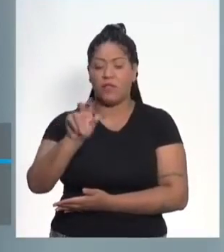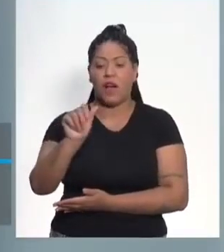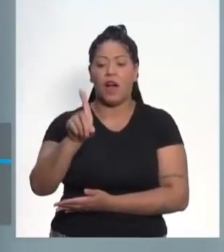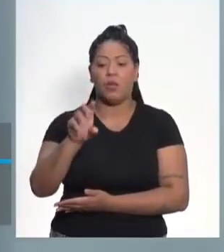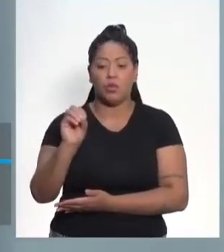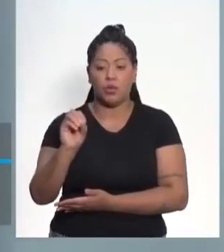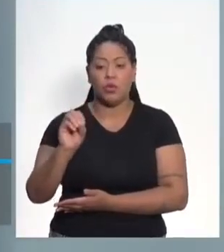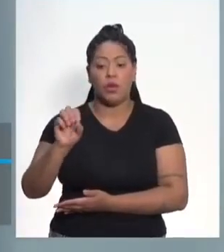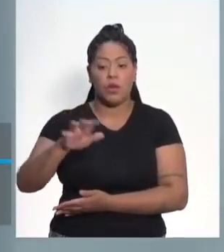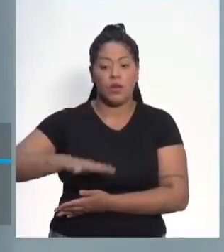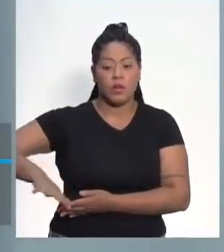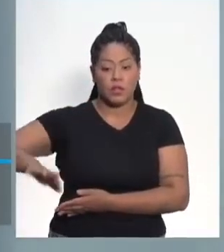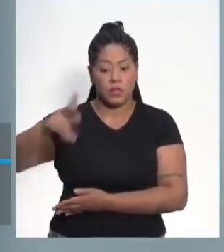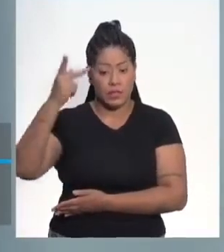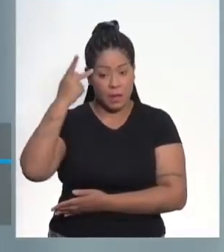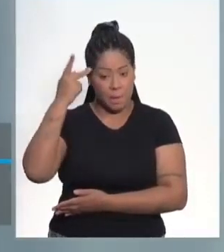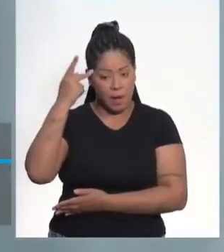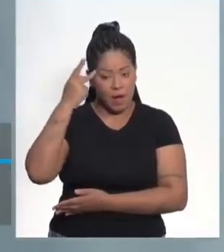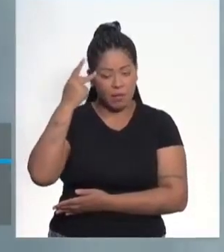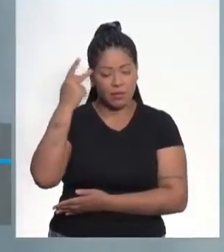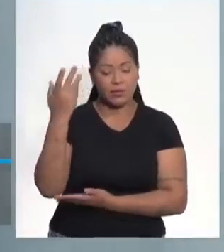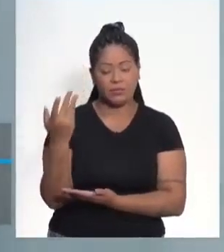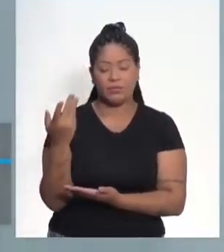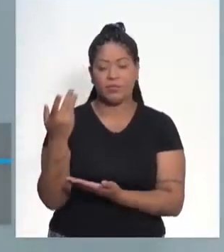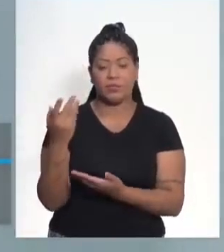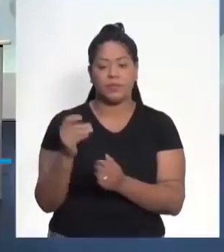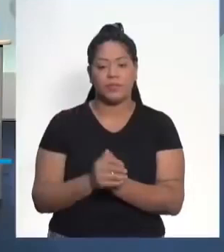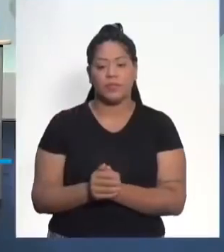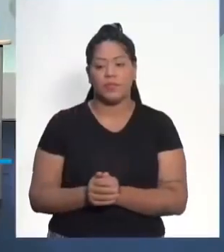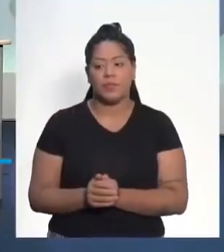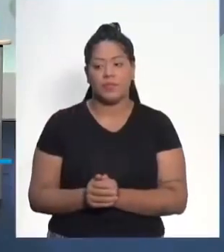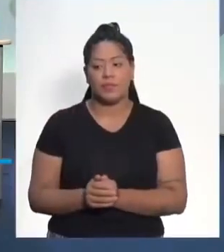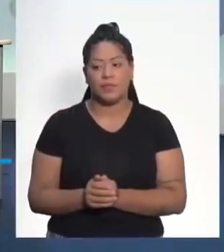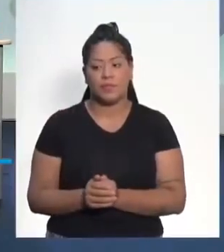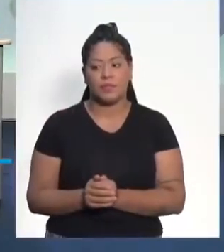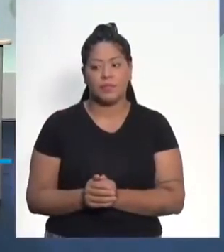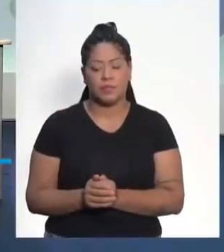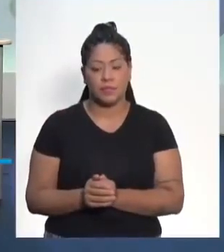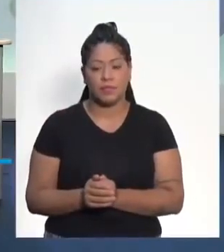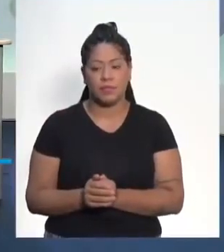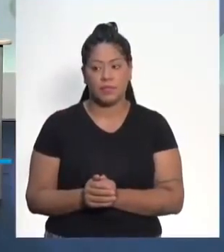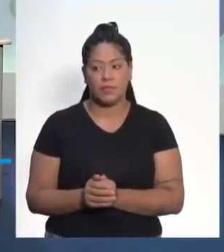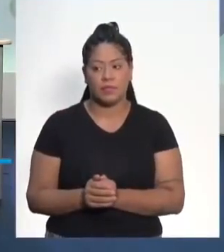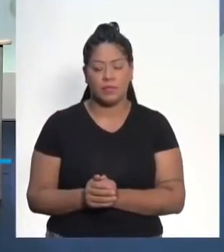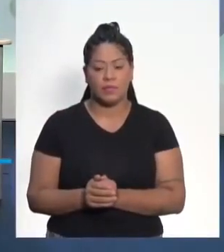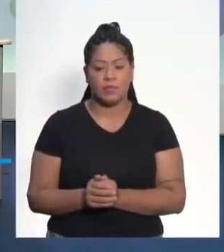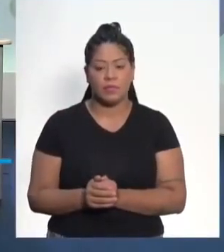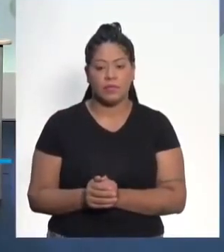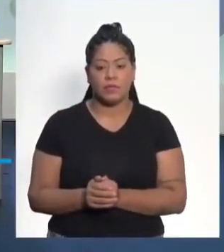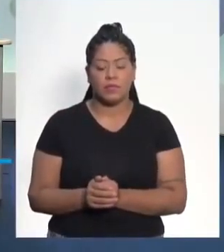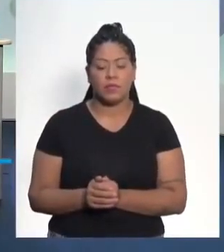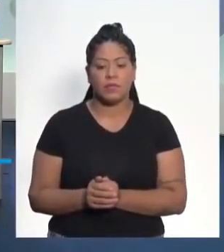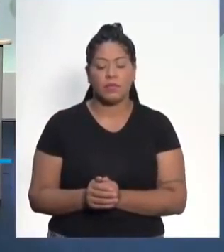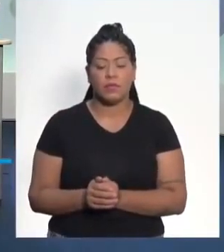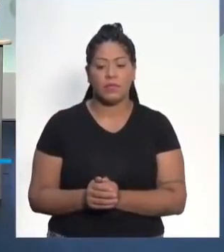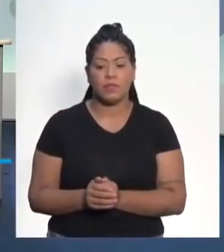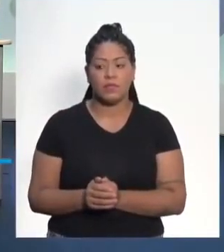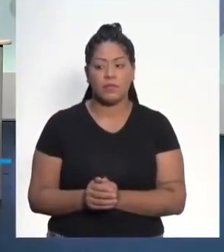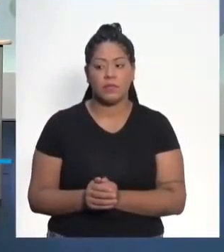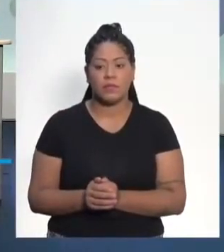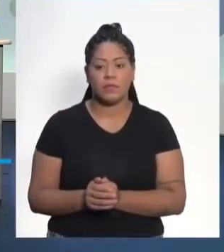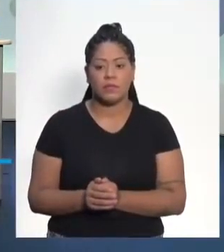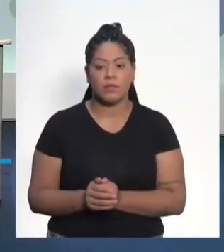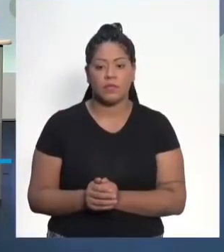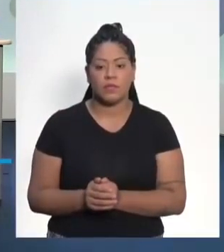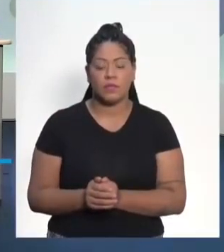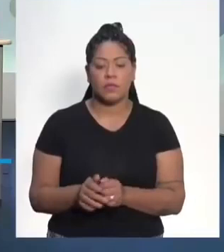de todos os alunos. Obrigado, Samuel. Tá. Diga, Lê. Eu preciso fazer 2 comentários. Pois não. Eu vou fazer um primeiro. Agora o Hugo colocou